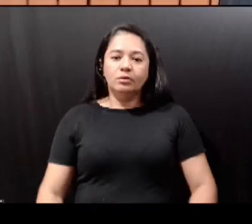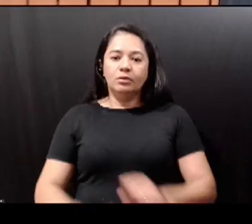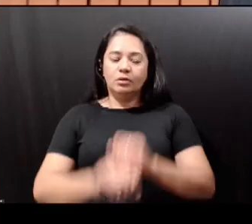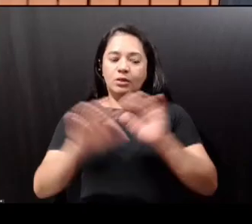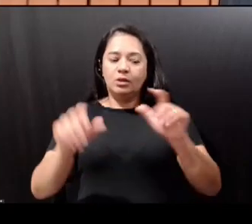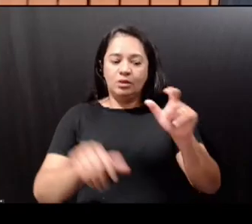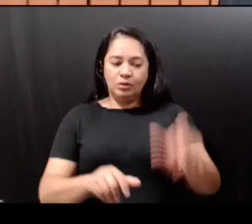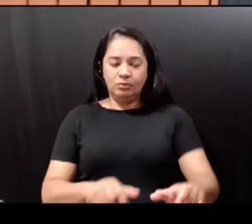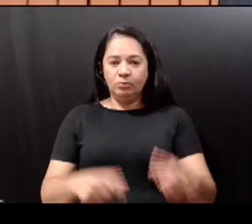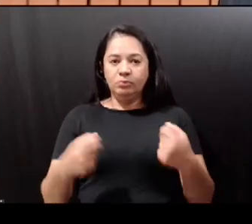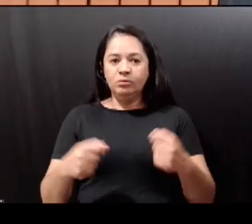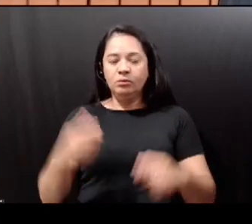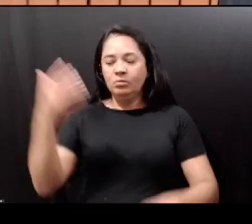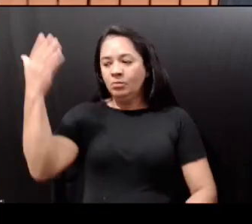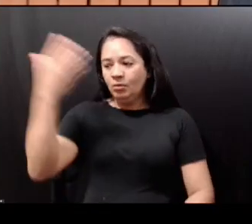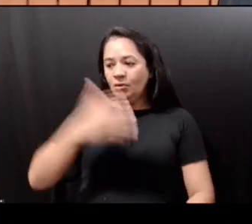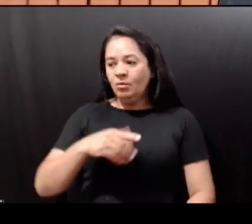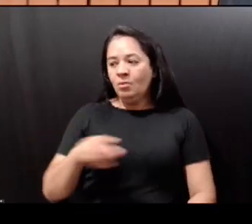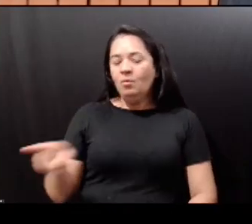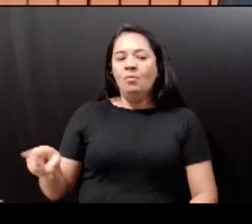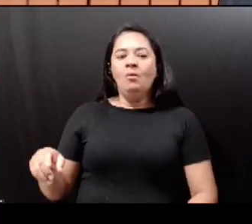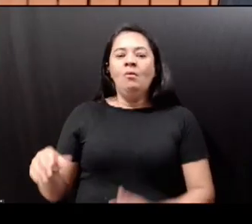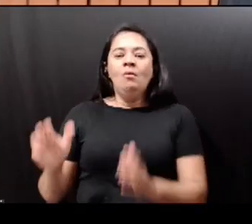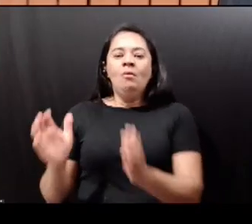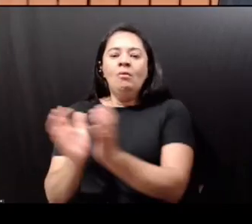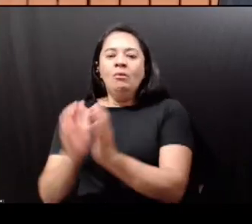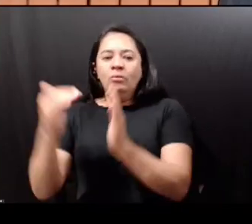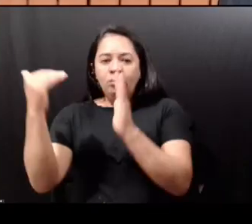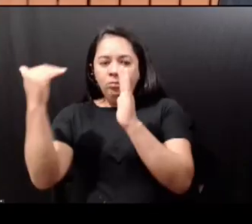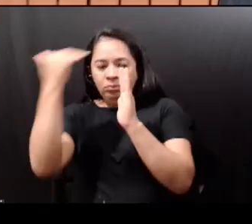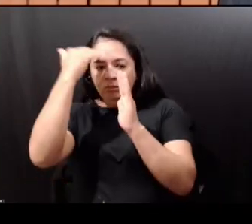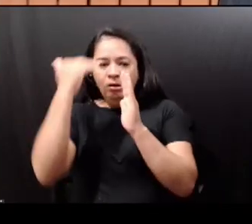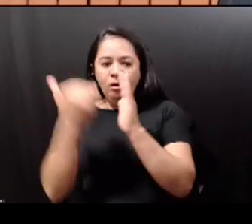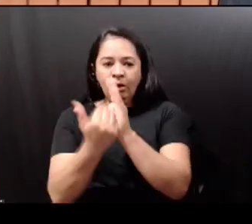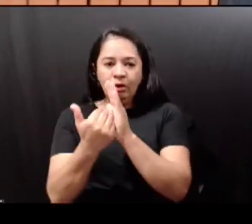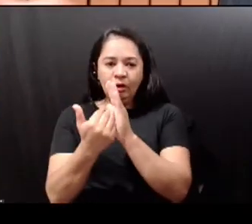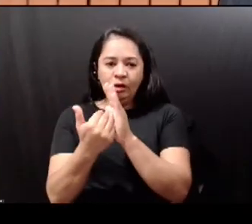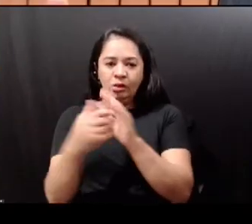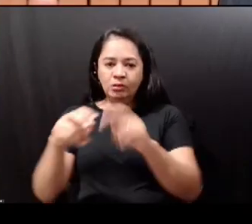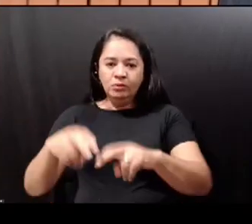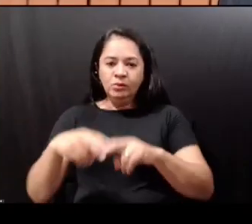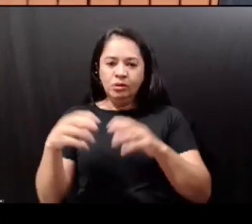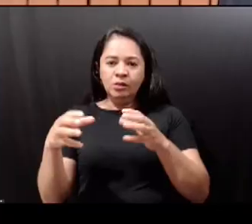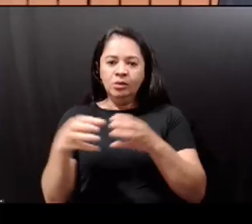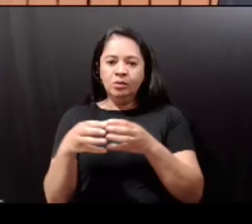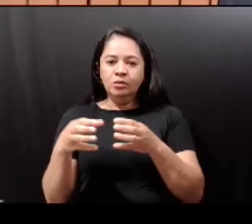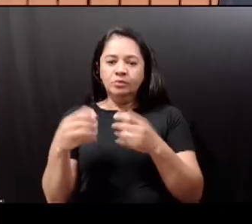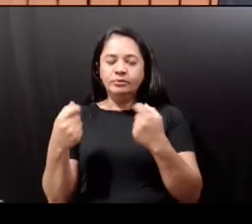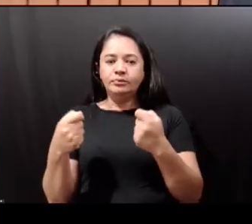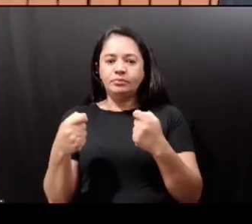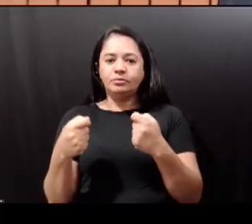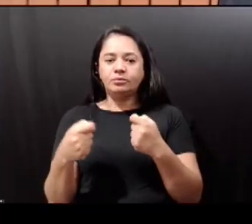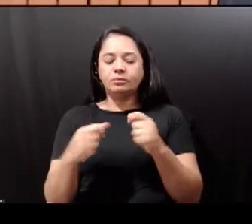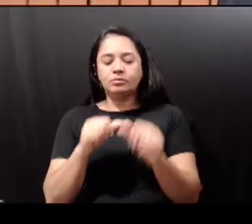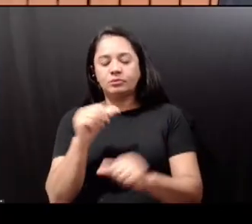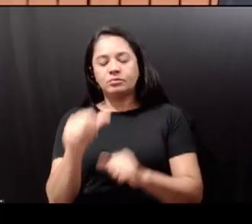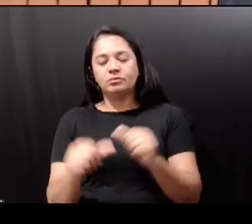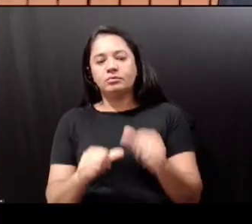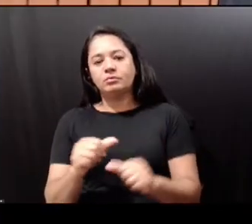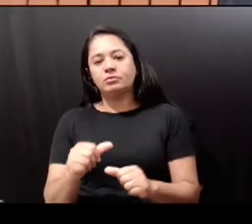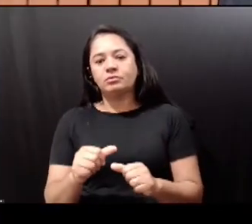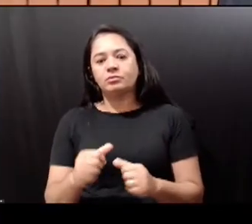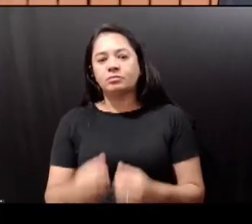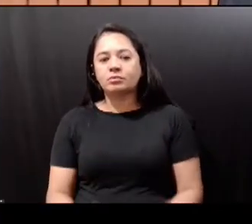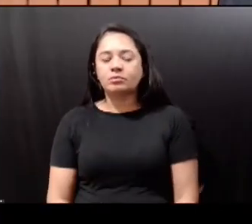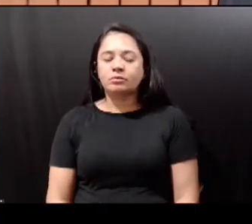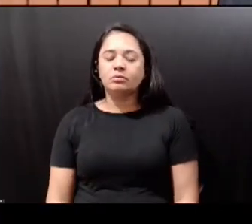foi lesado e a empresa descumpriu. Então, essa comissão precisou de fazer alteração nessa lei, para que vamos precisar